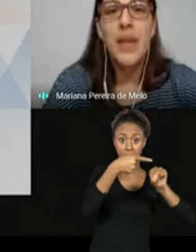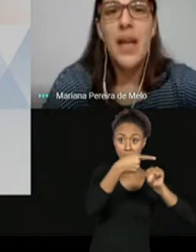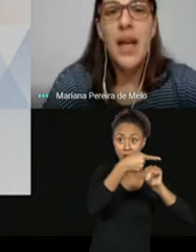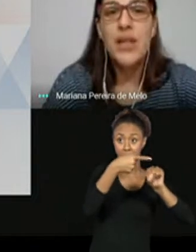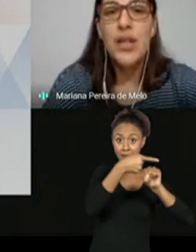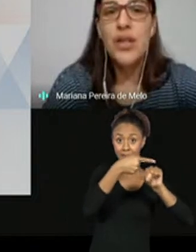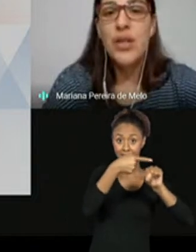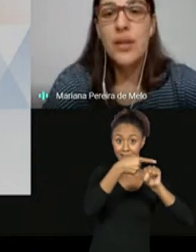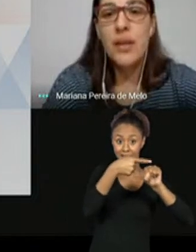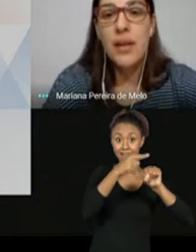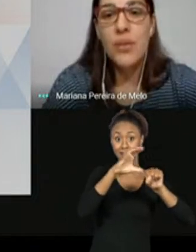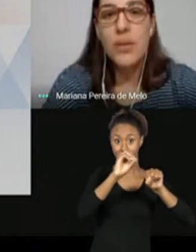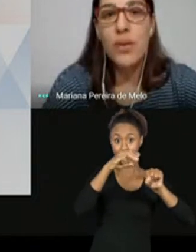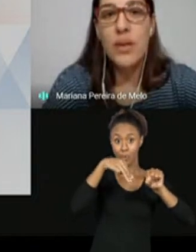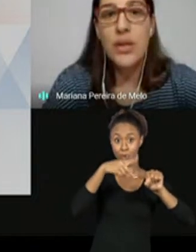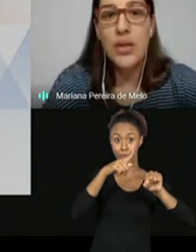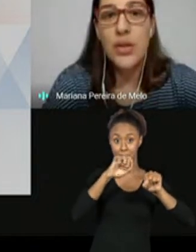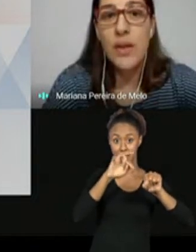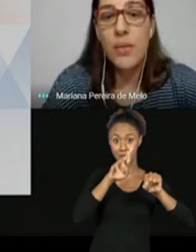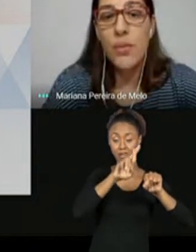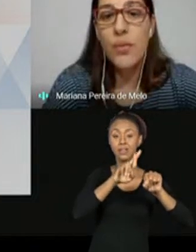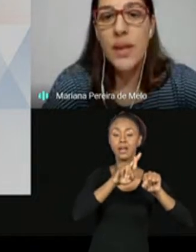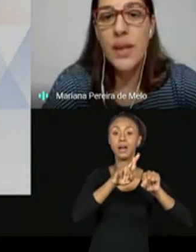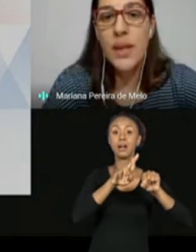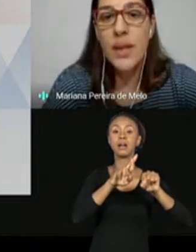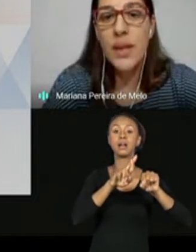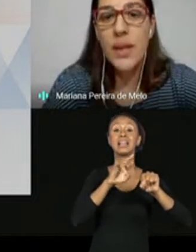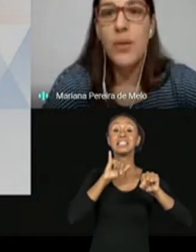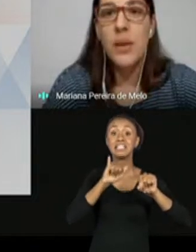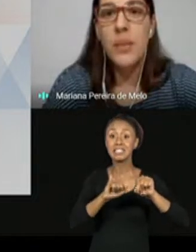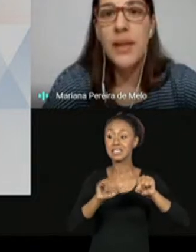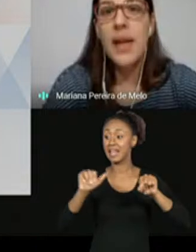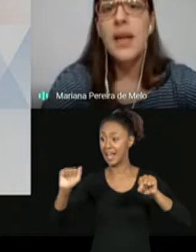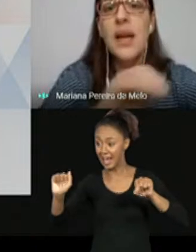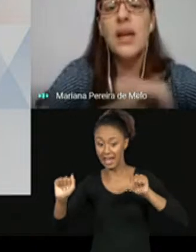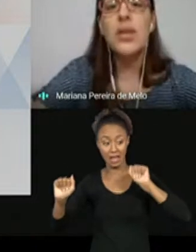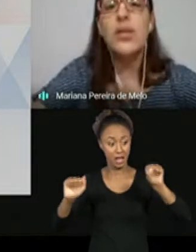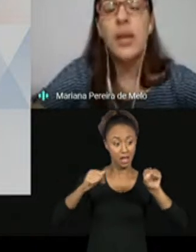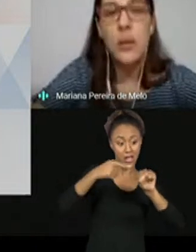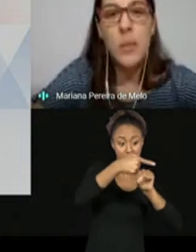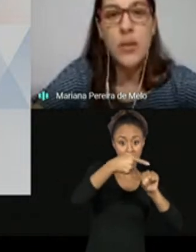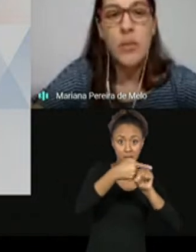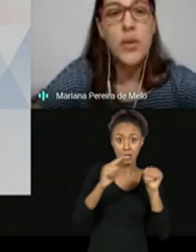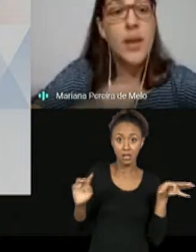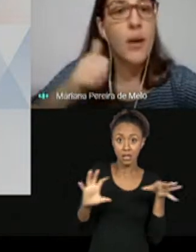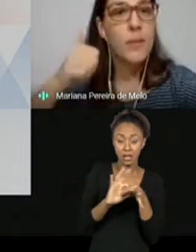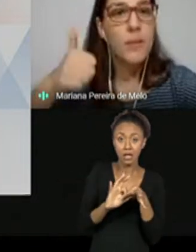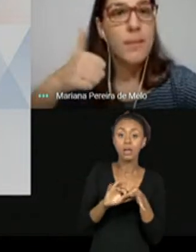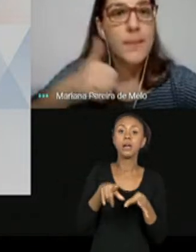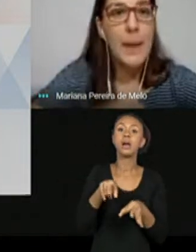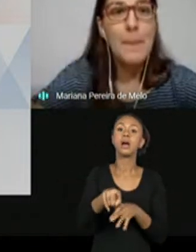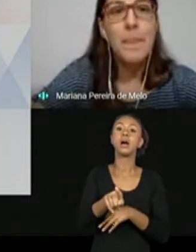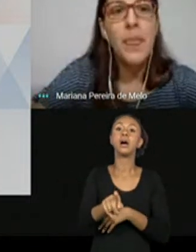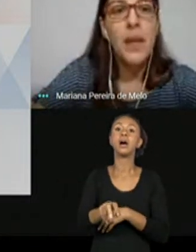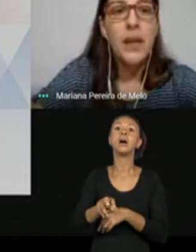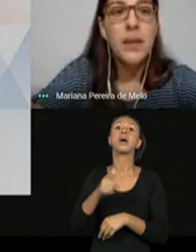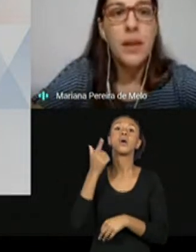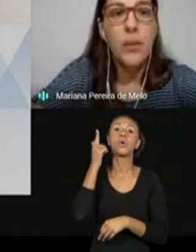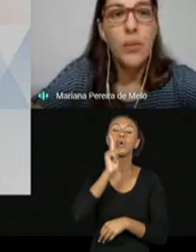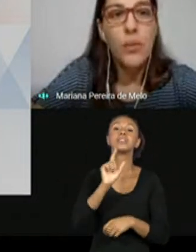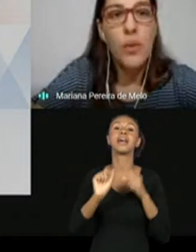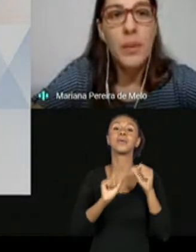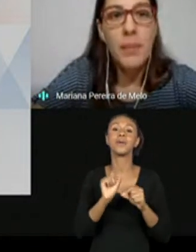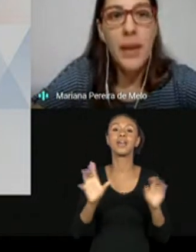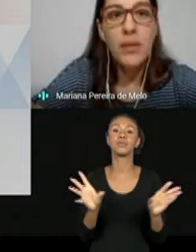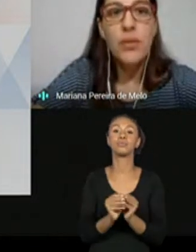perdão, quando a gente une o A e o A complementar, a gente tem um espaço amostral, tá?